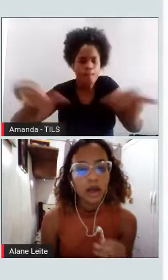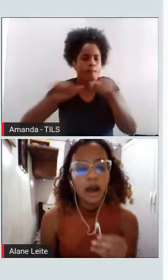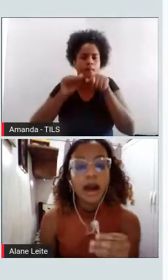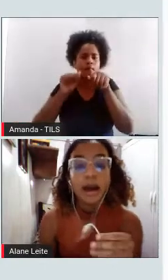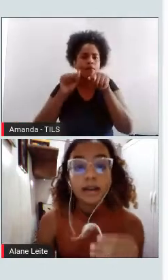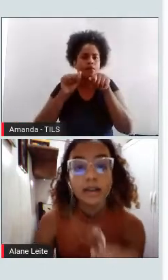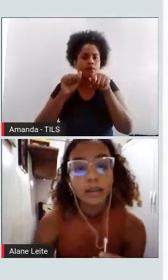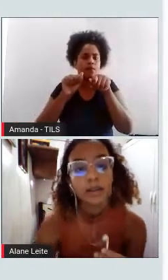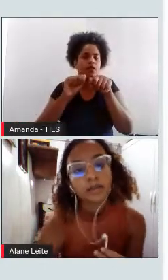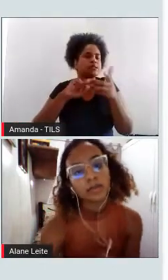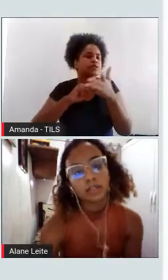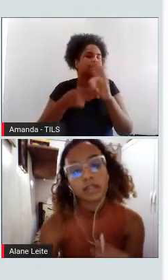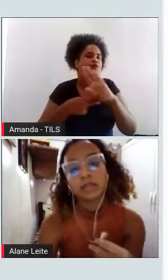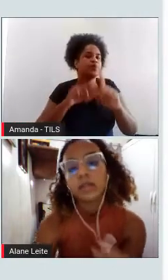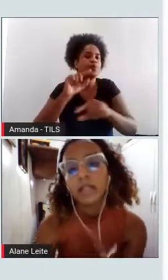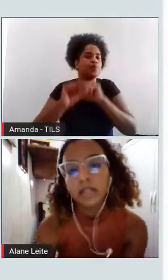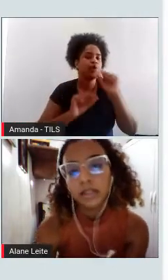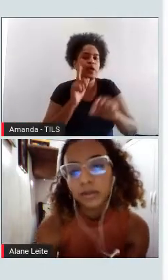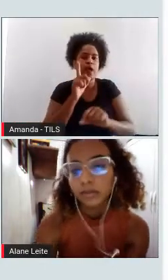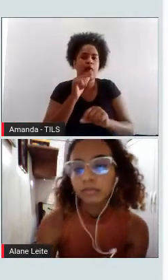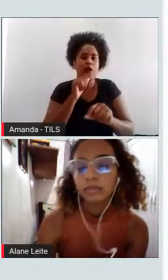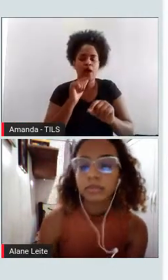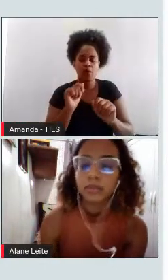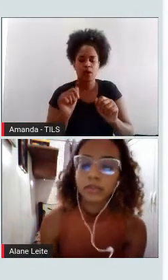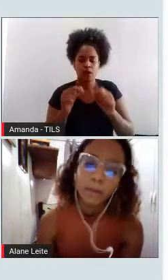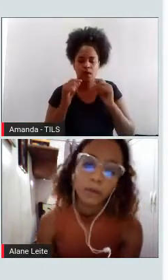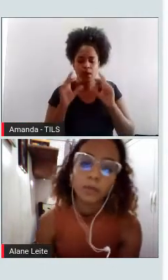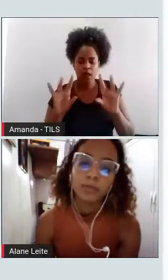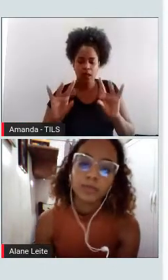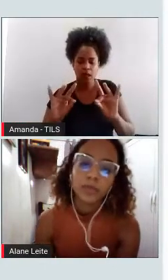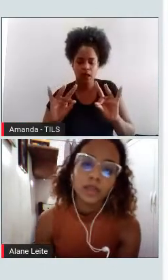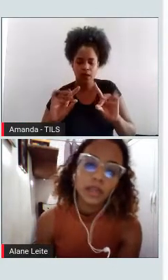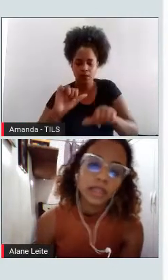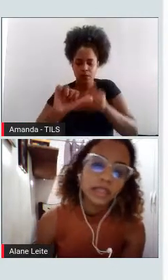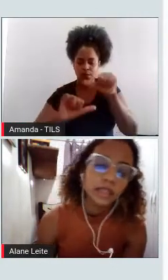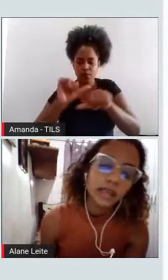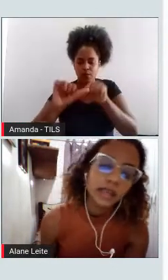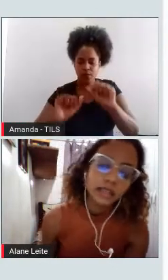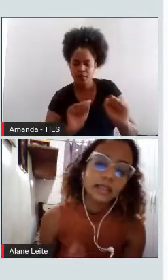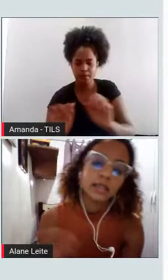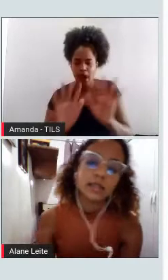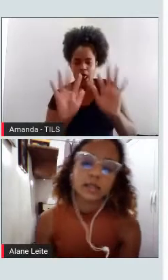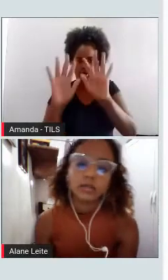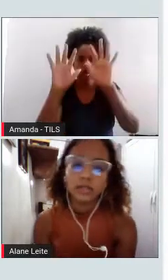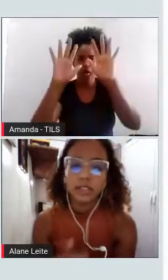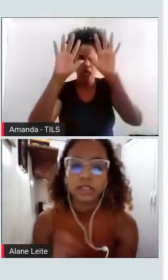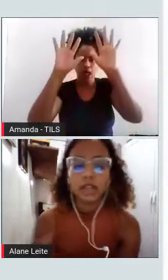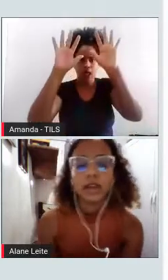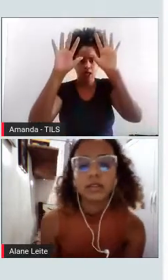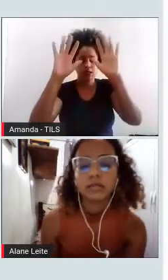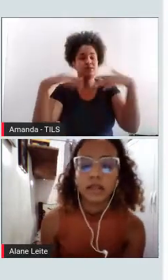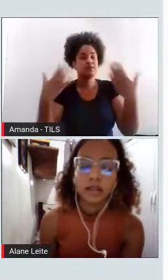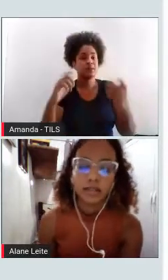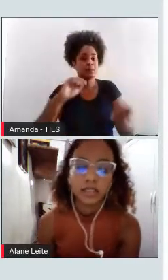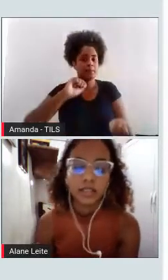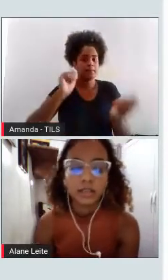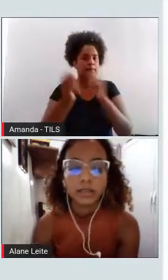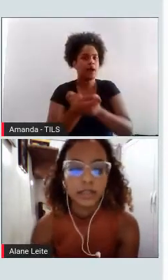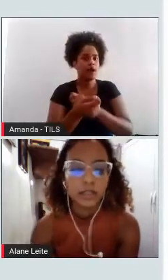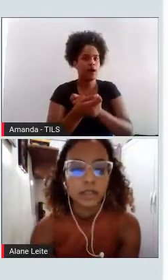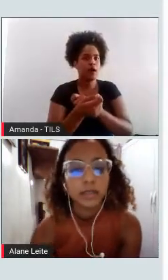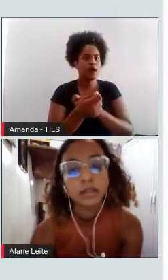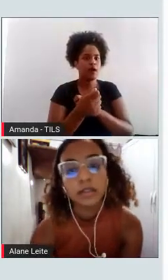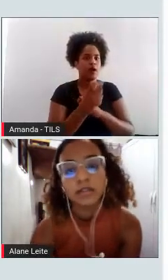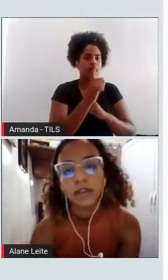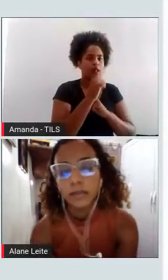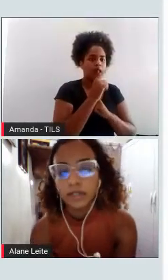aconteceu? A água, ela passou do estado líquido para o vapor. E essa transição de estado, ela vai